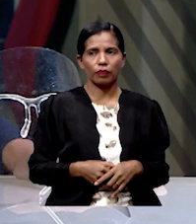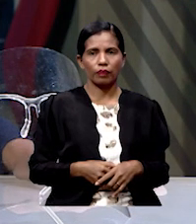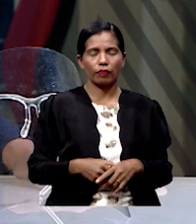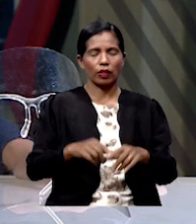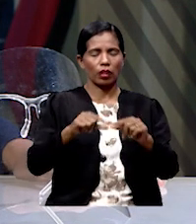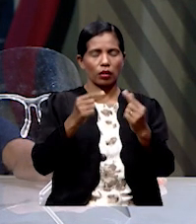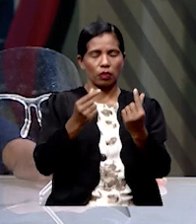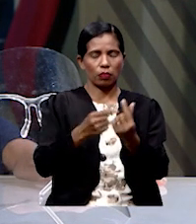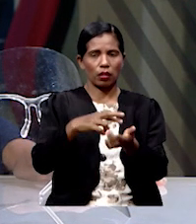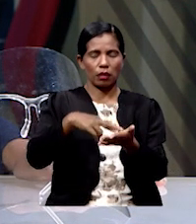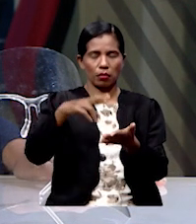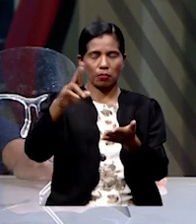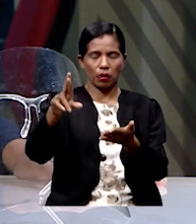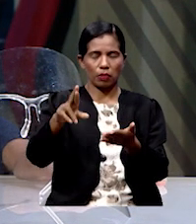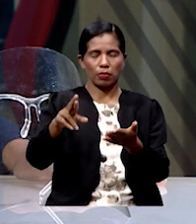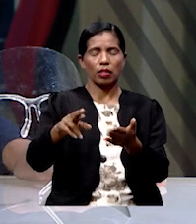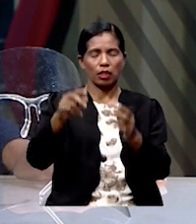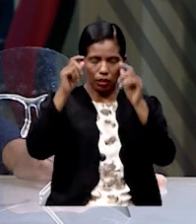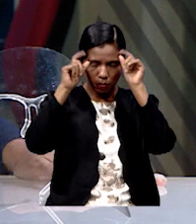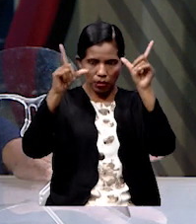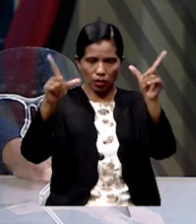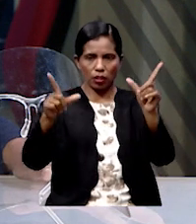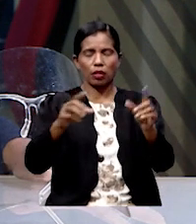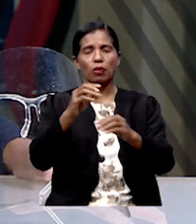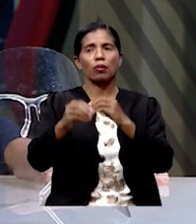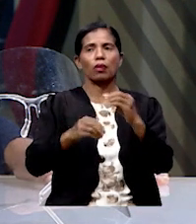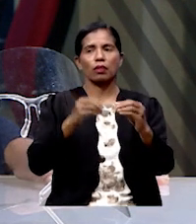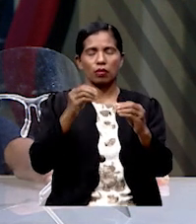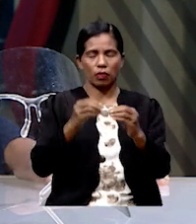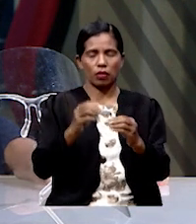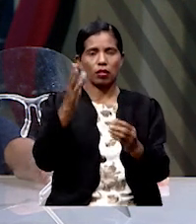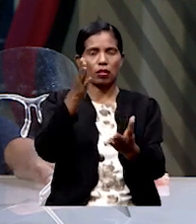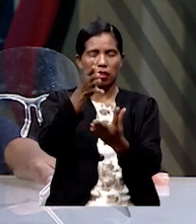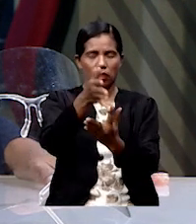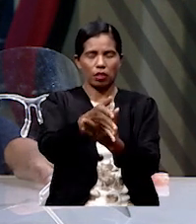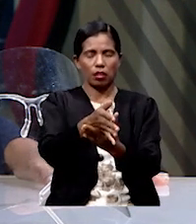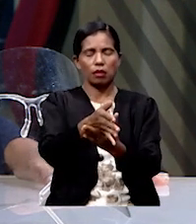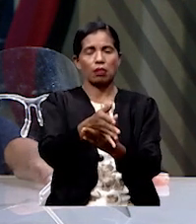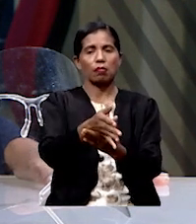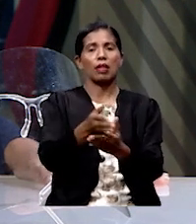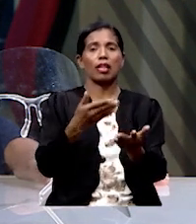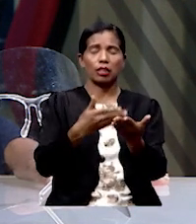Governo aprova a adesão timor-leste-teniana para ratificação do tratado com a ONU proibição armas nuclear.